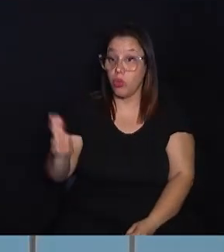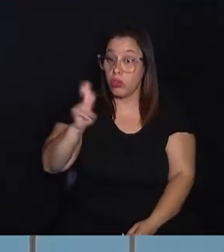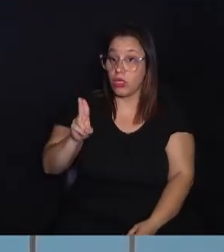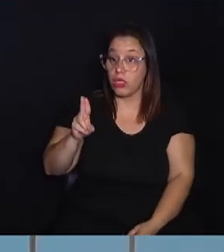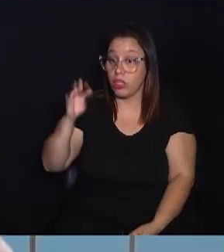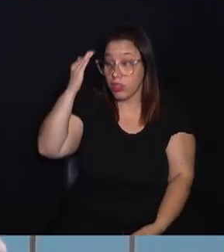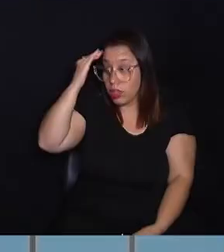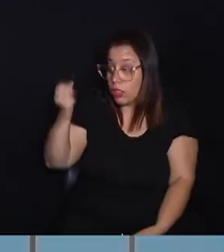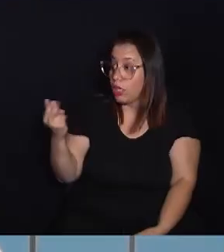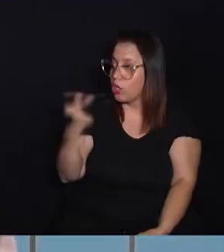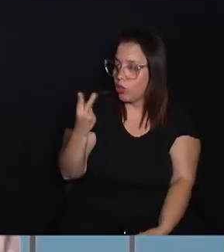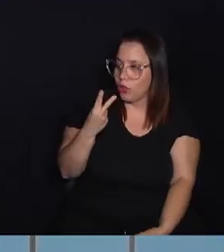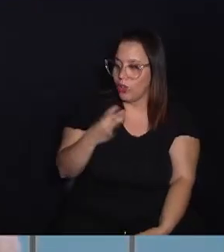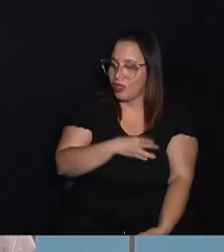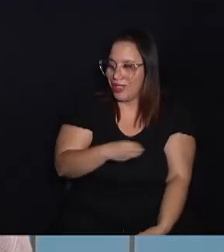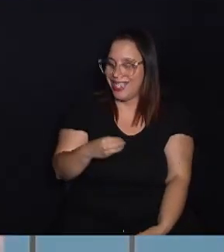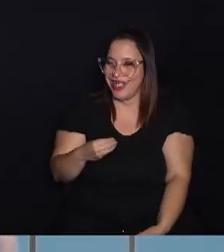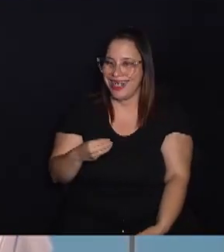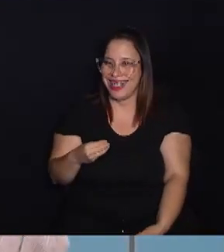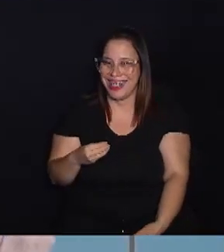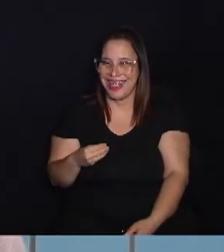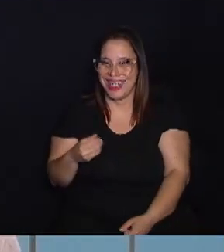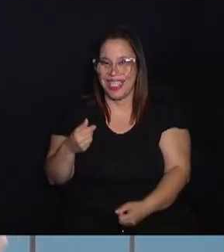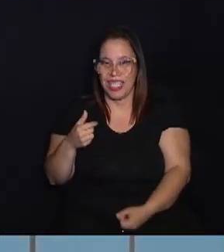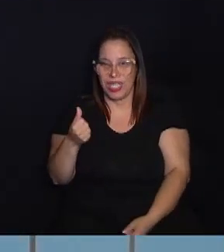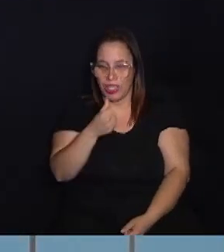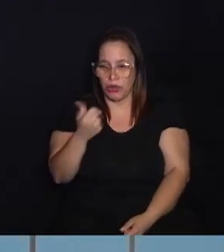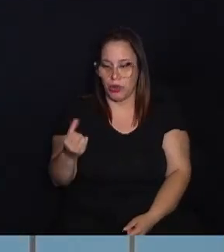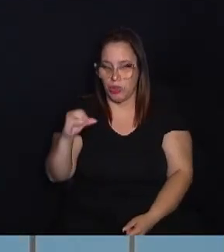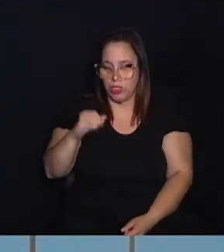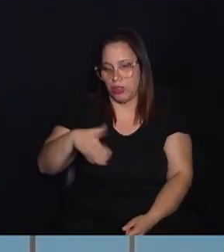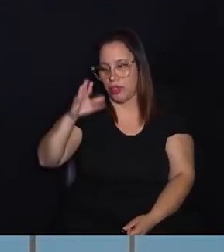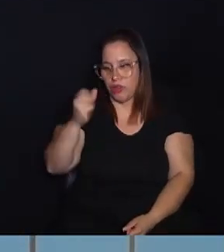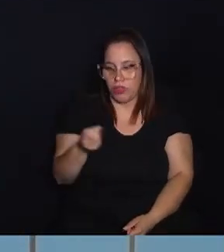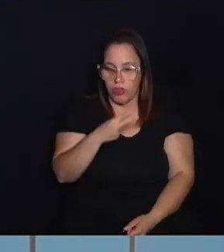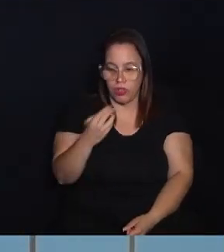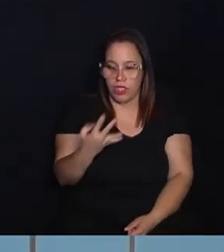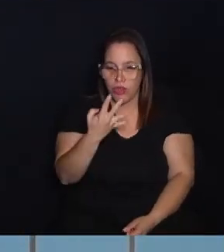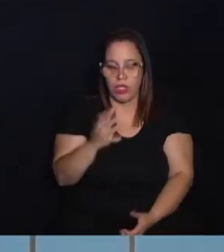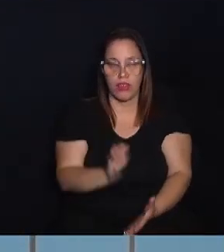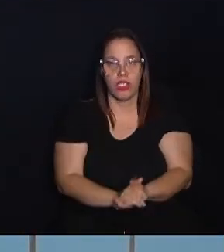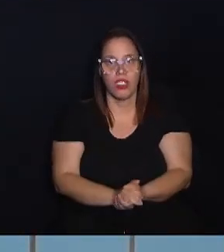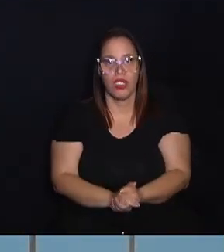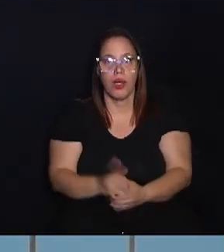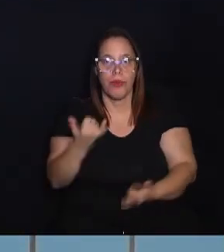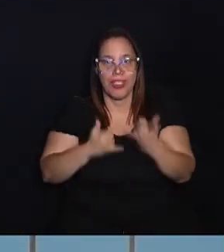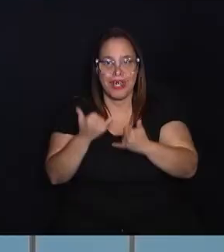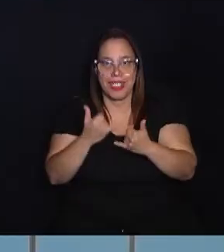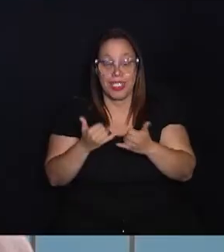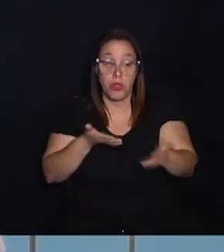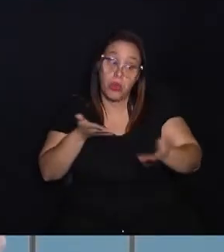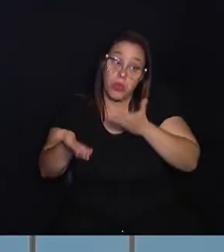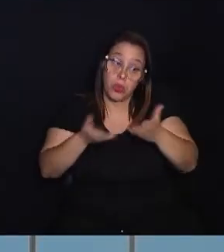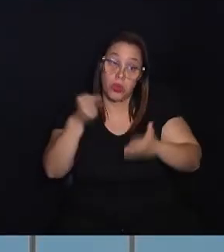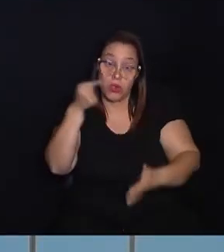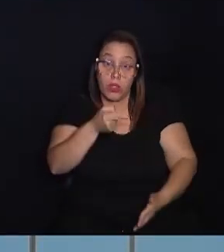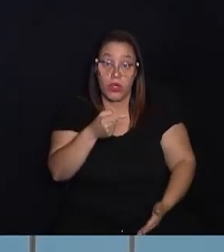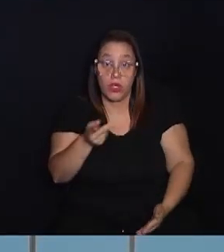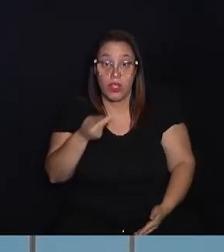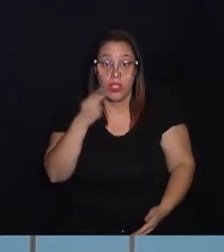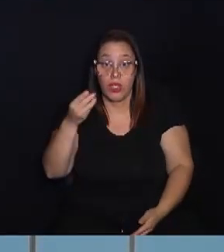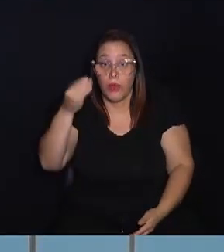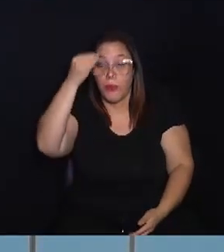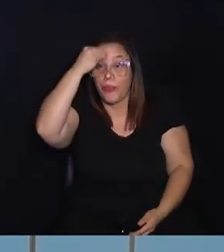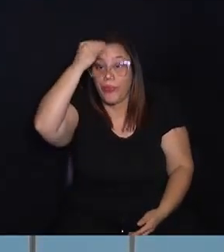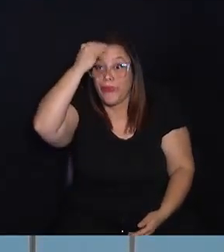eu tenho 2 filhos, eles brincam comigo. Hoje um tem 19, o outro já passou, está com 24. Mas eu tinha uma dinâmica com eles, quando eles faziam alguma coisa, eu fazia assim,